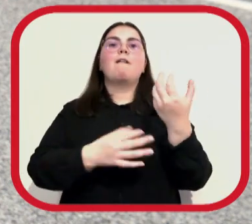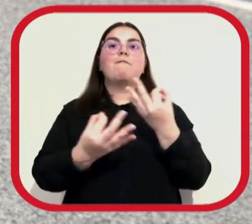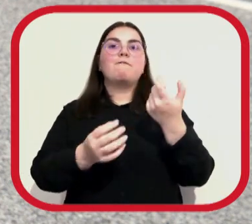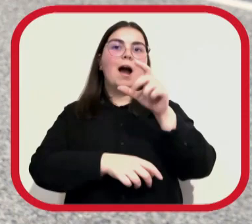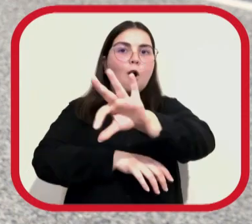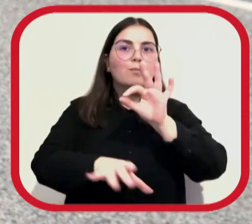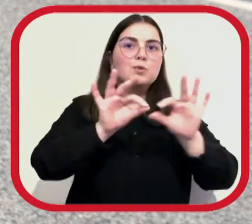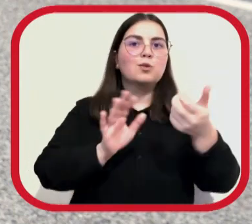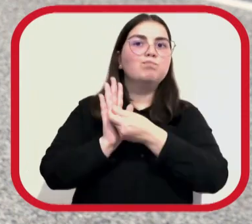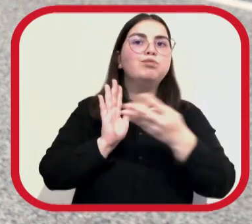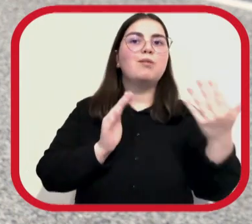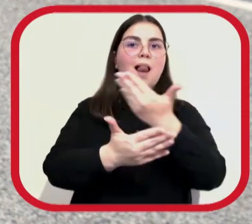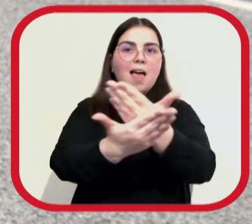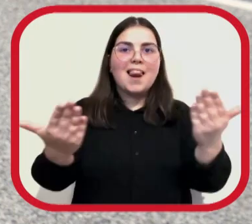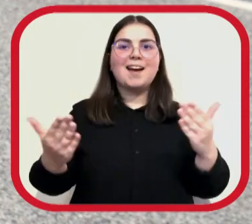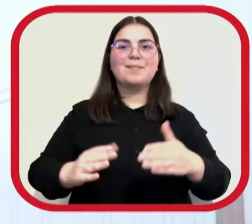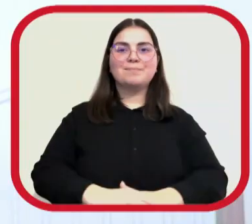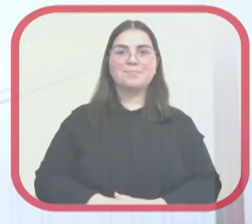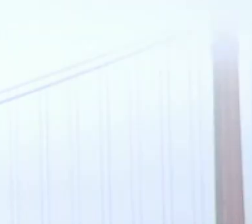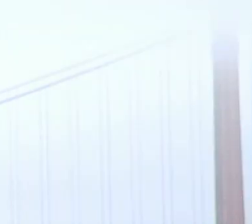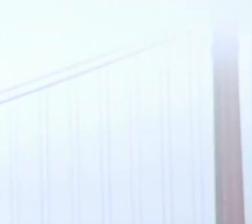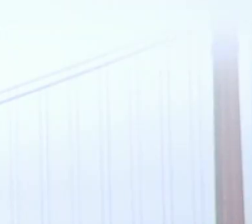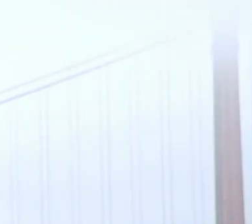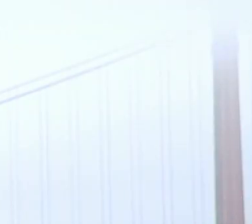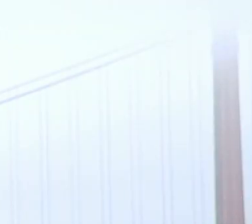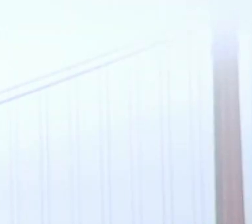oferece uma infinidade de opções a quem o visita.